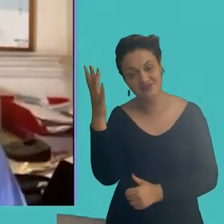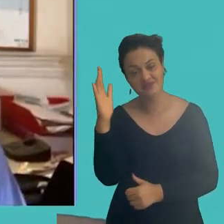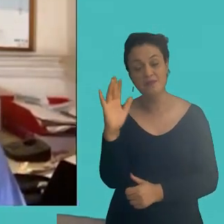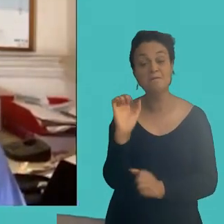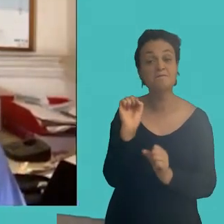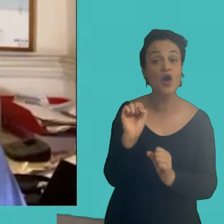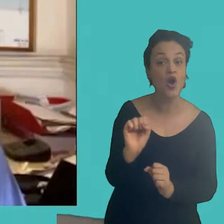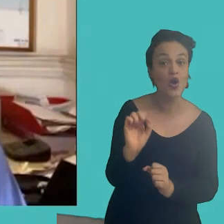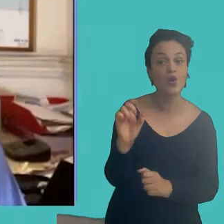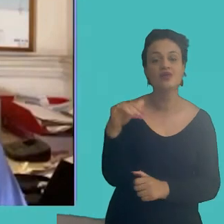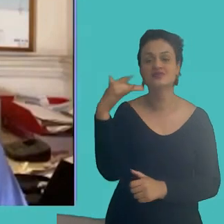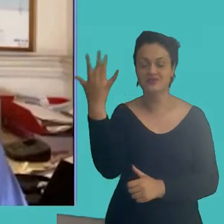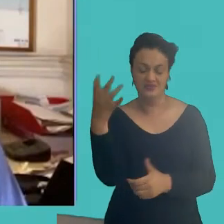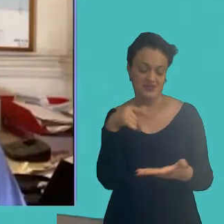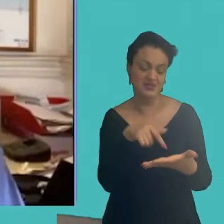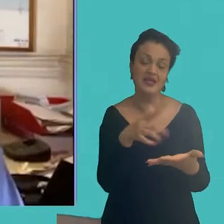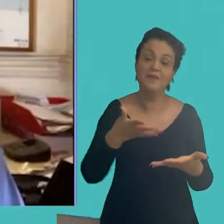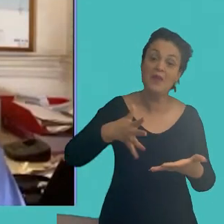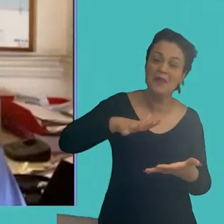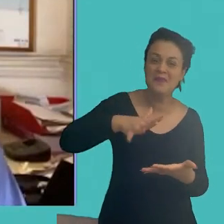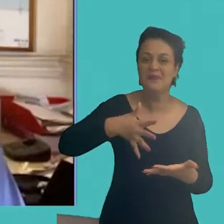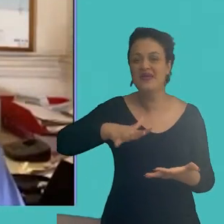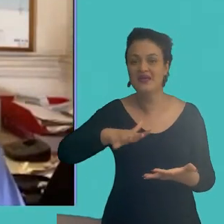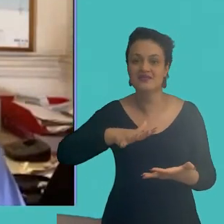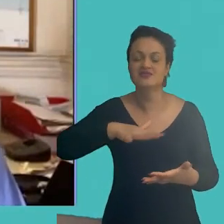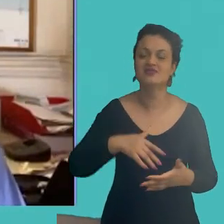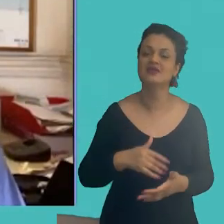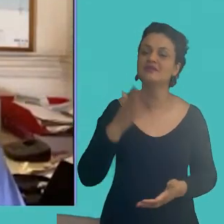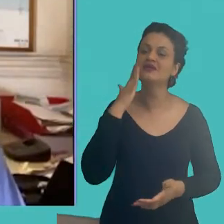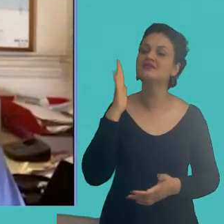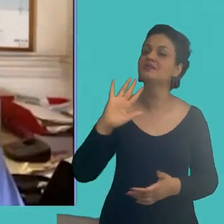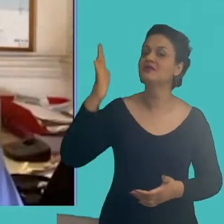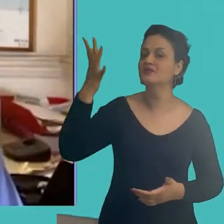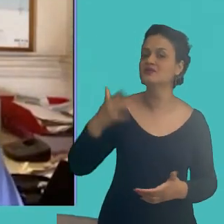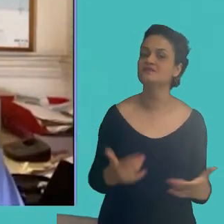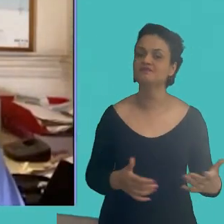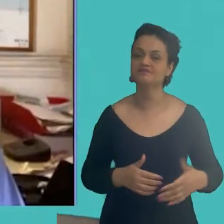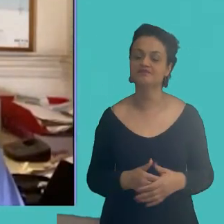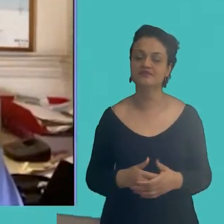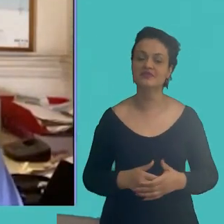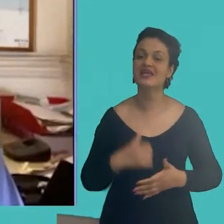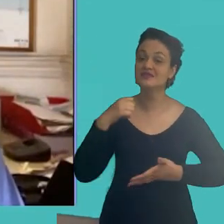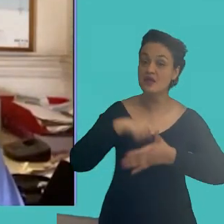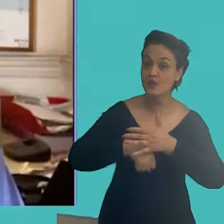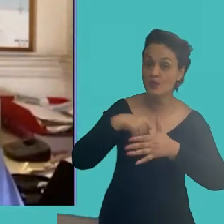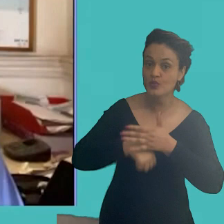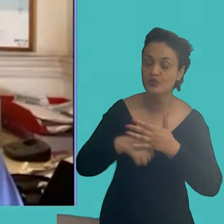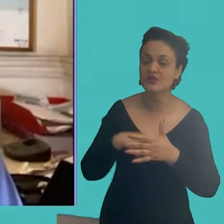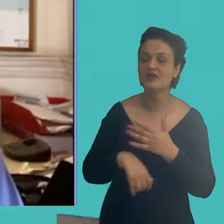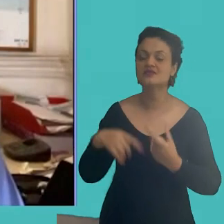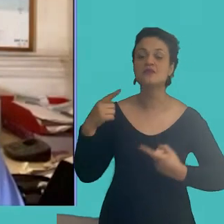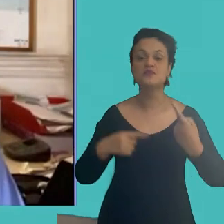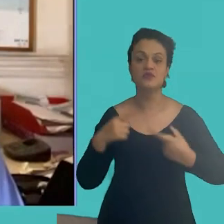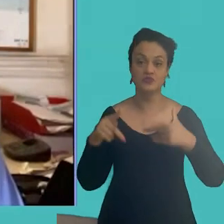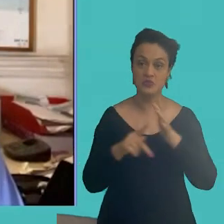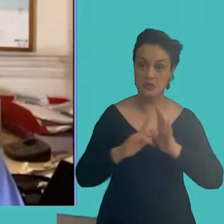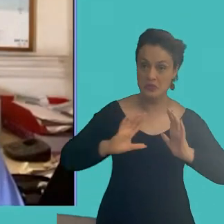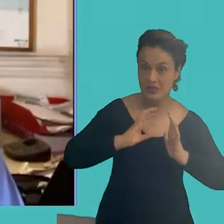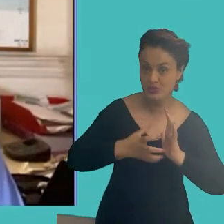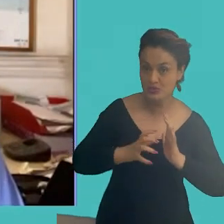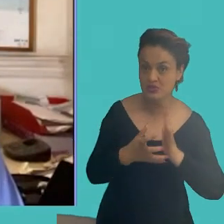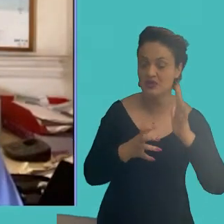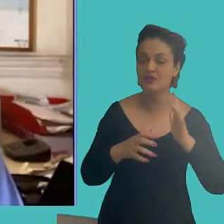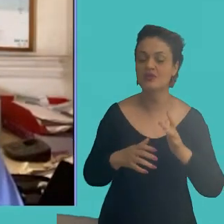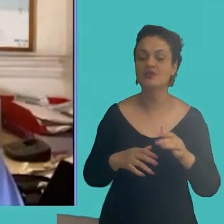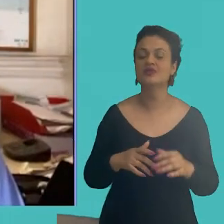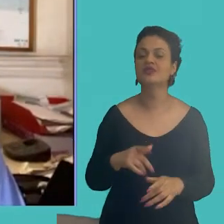amarrar, do que aconteceu na luta político-partidária que utilizou a vacinação